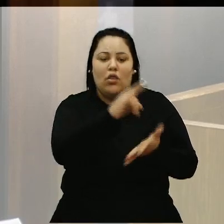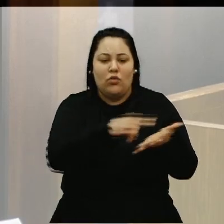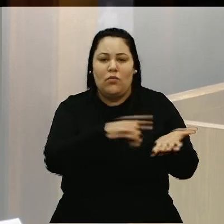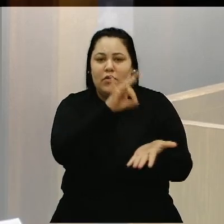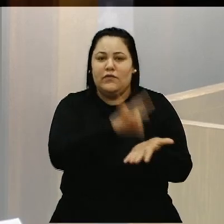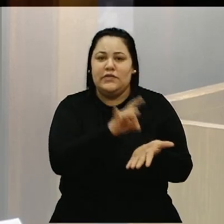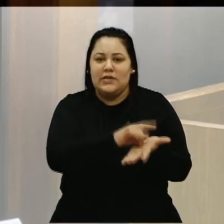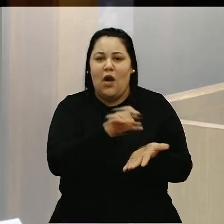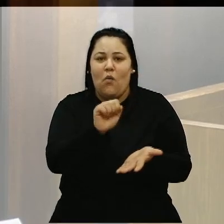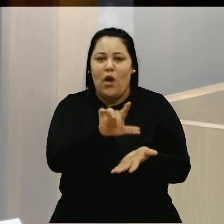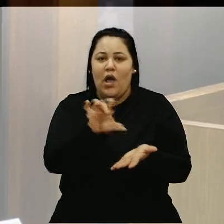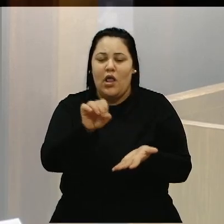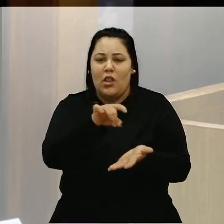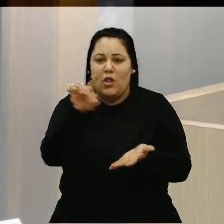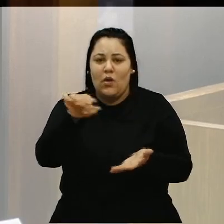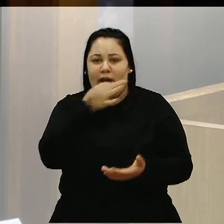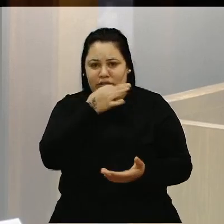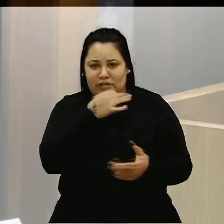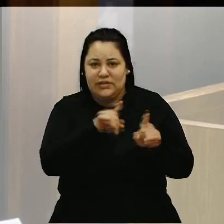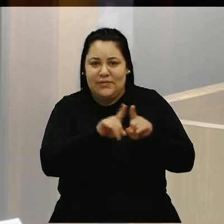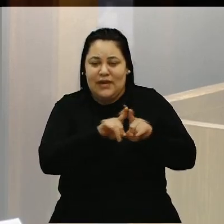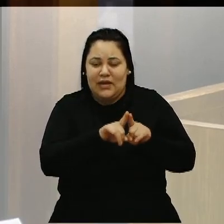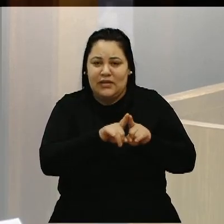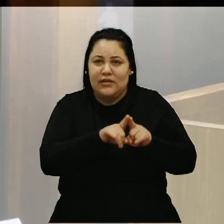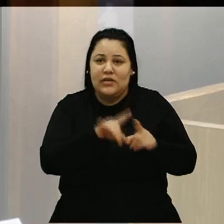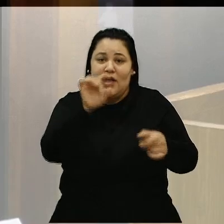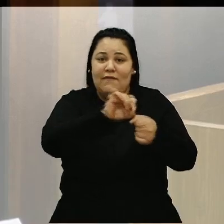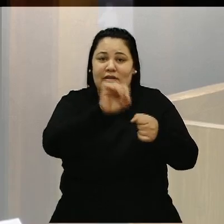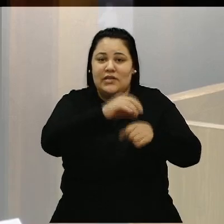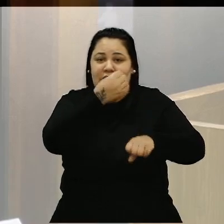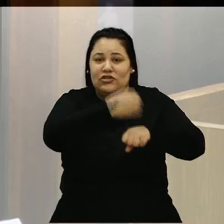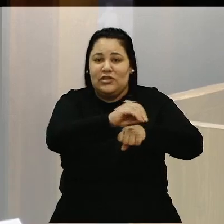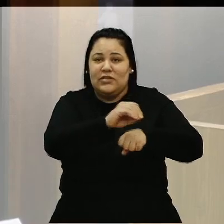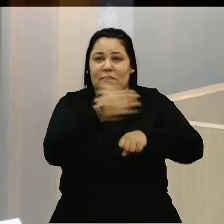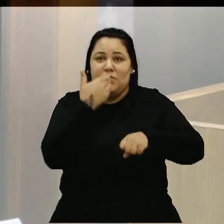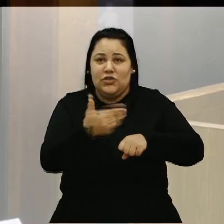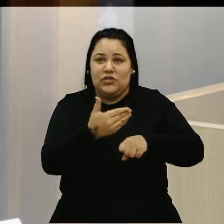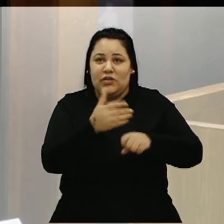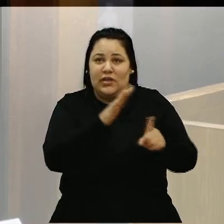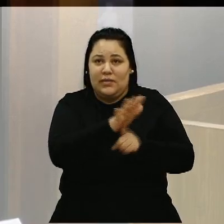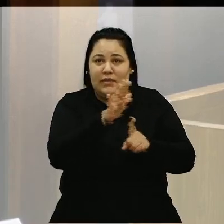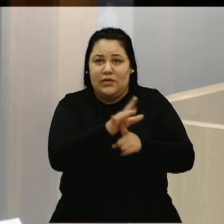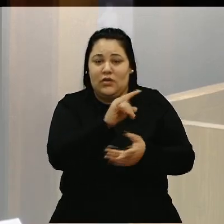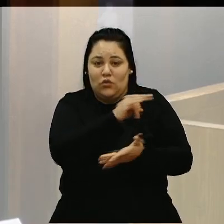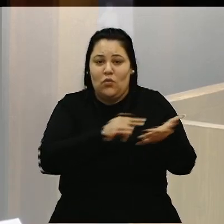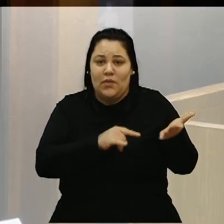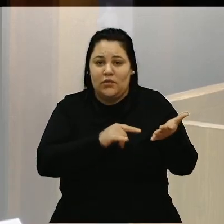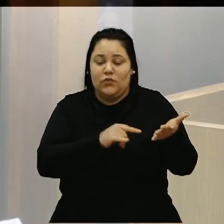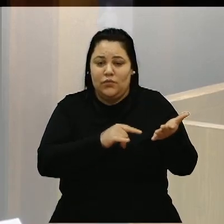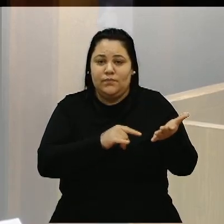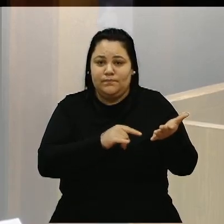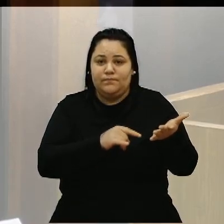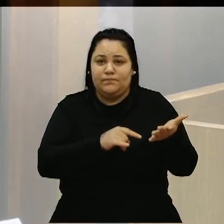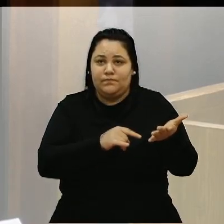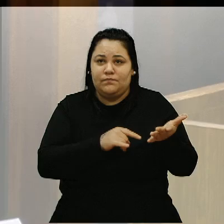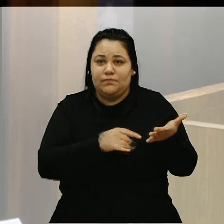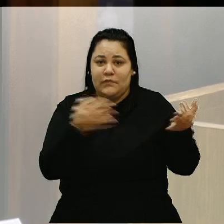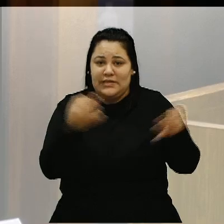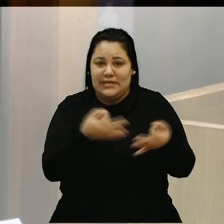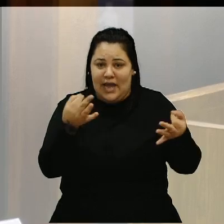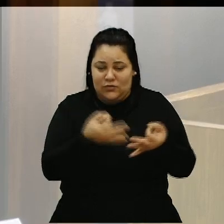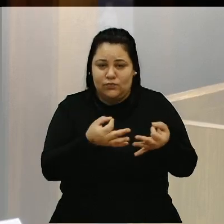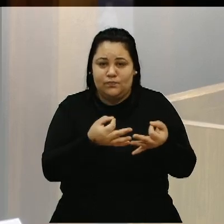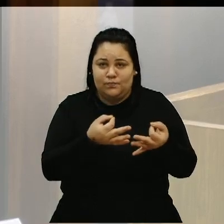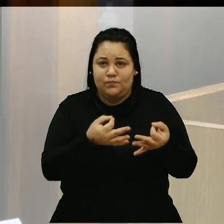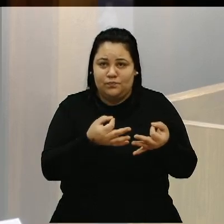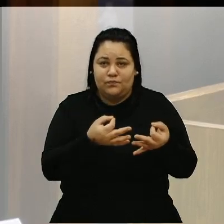Alô Caxias, se tu tá fazendo indicação, que é um documento formal, que é um documento formal